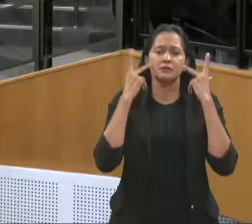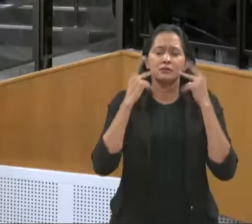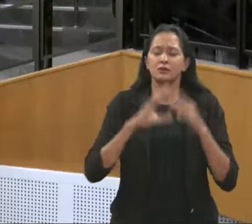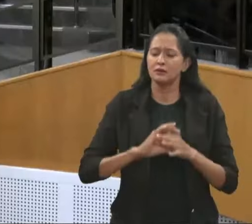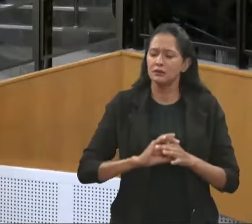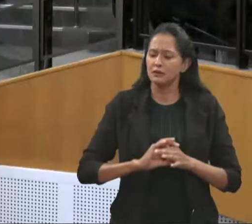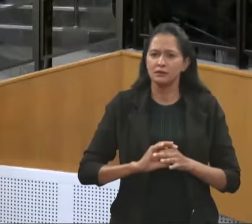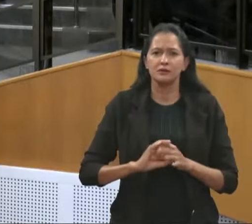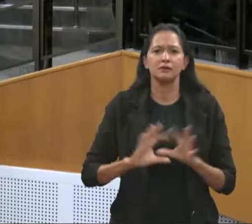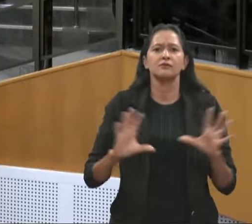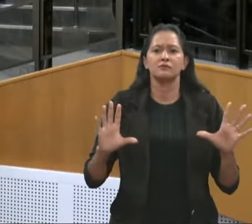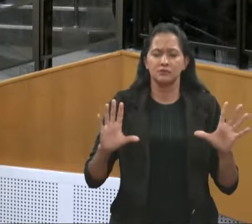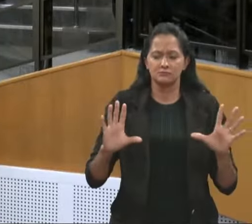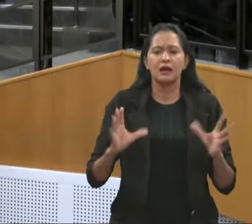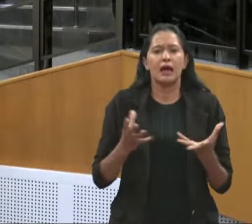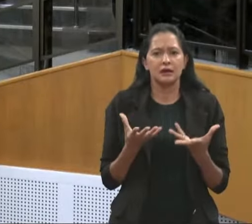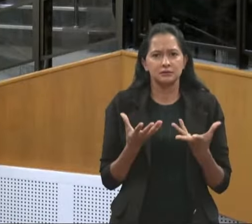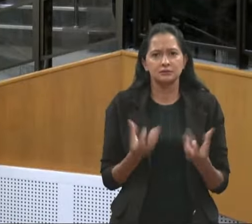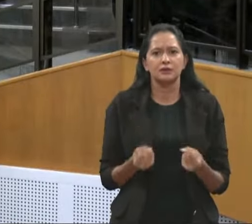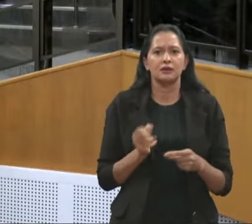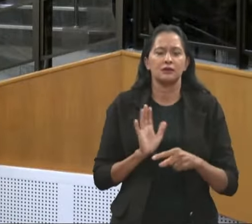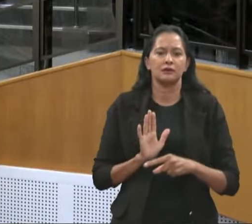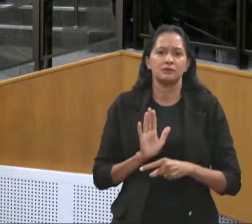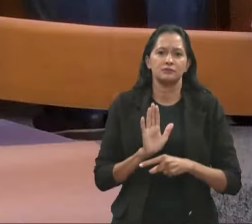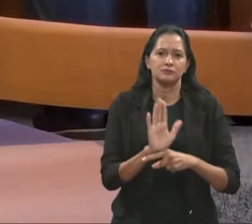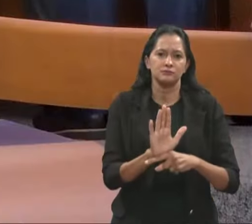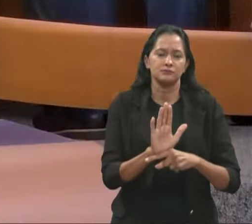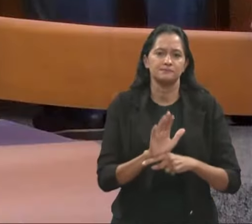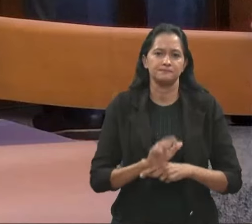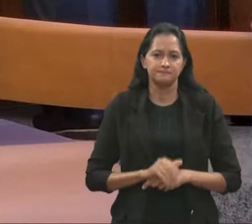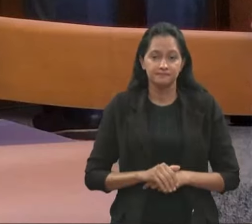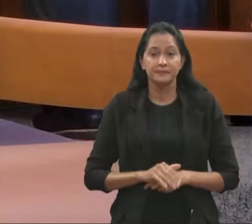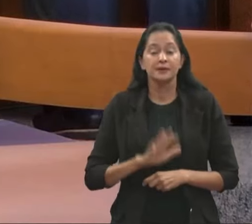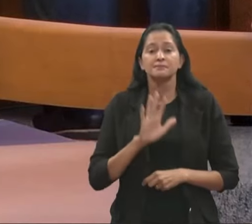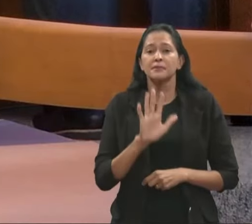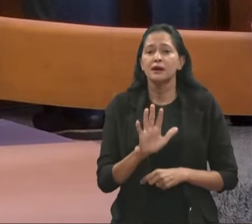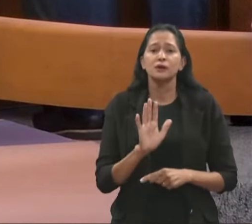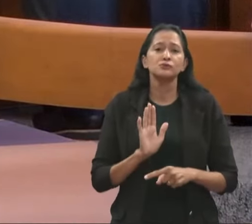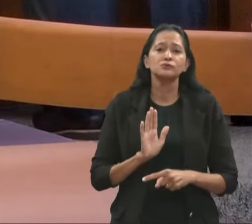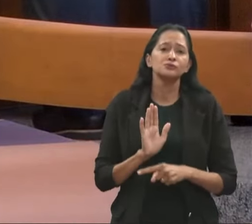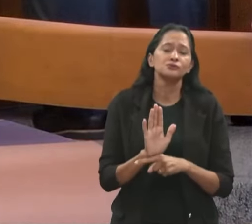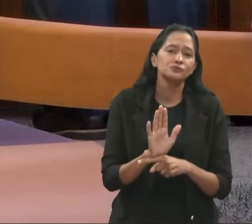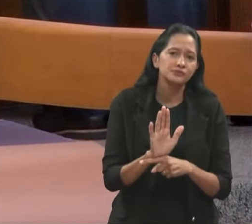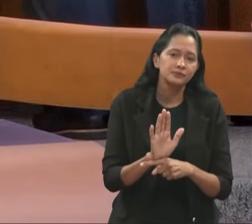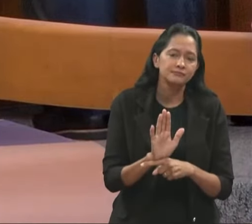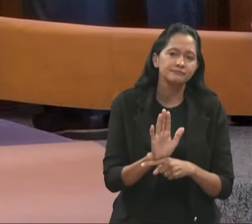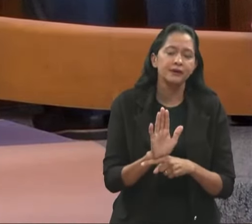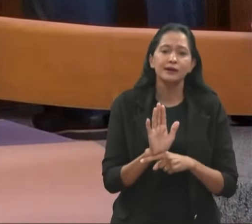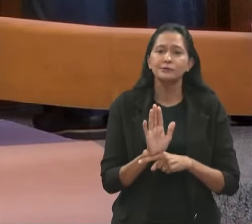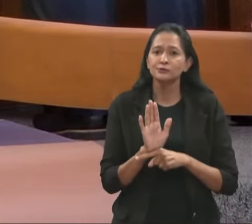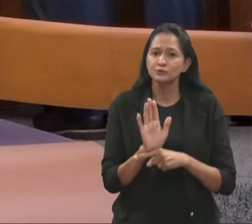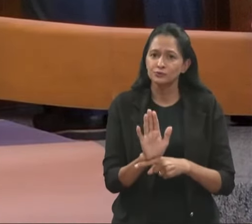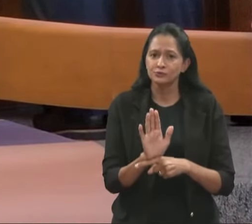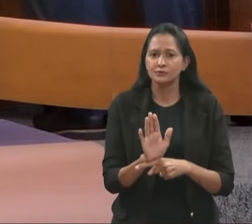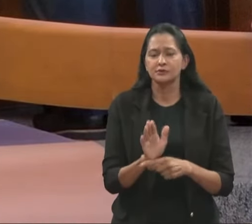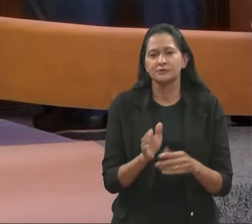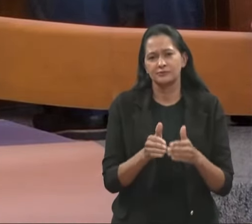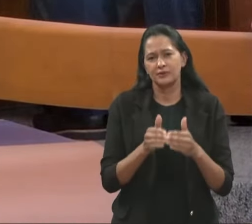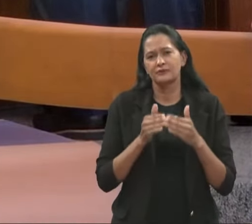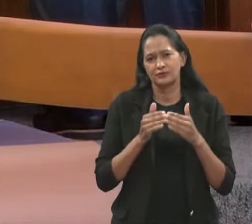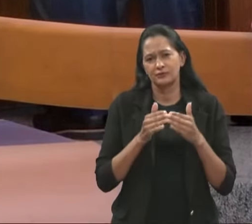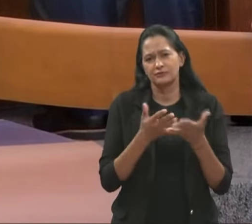disposta a ajudar vocês. Mas ajudar, gente, ajudar, eu até peço um minuto da atenção